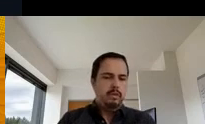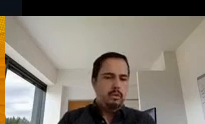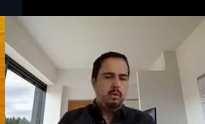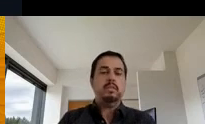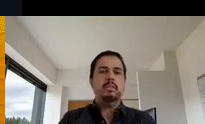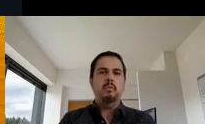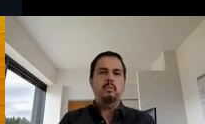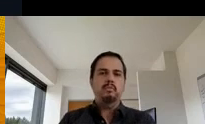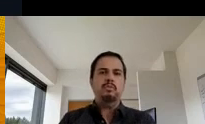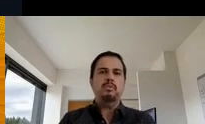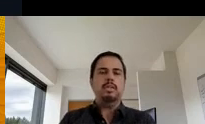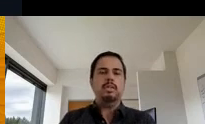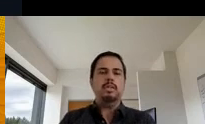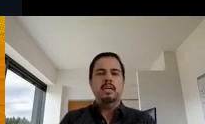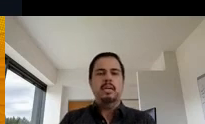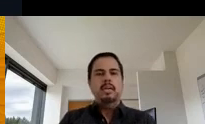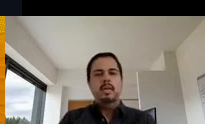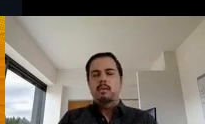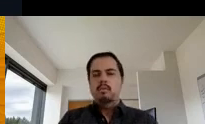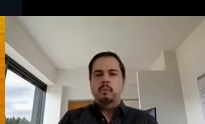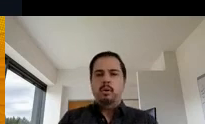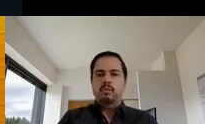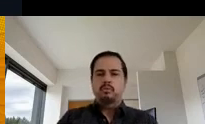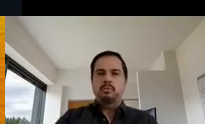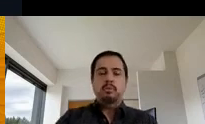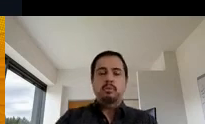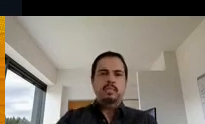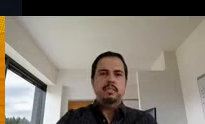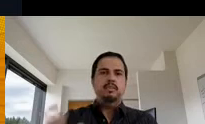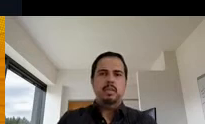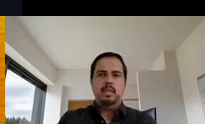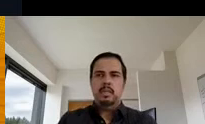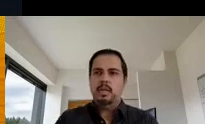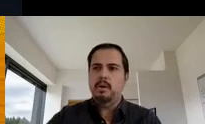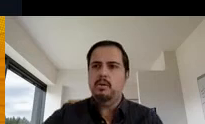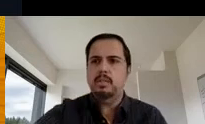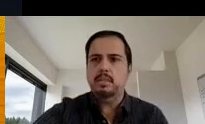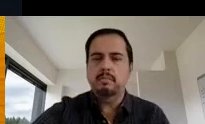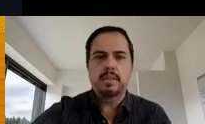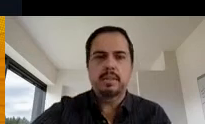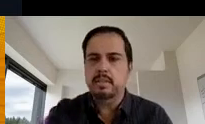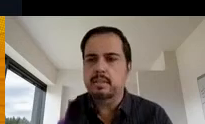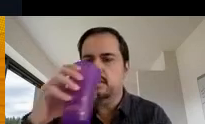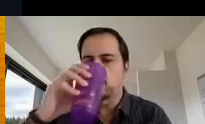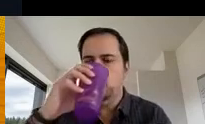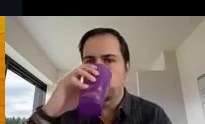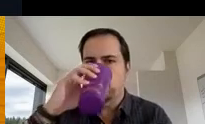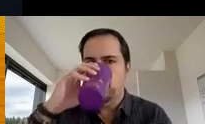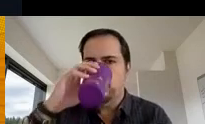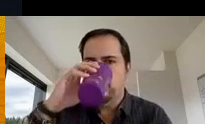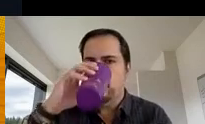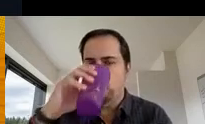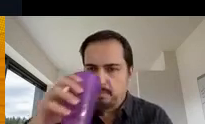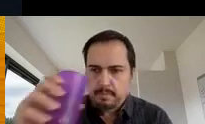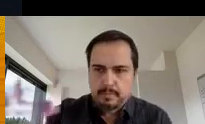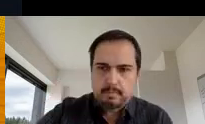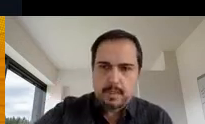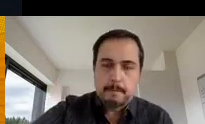verdade, se eu quero alcançar o meu moonshot, eu não posso fazer isso aqui que a maioria das empresas faz,